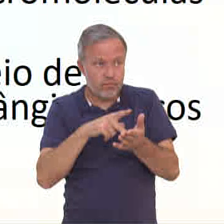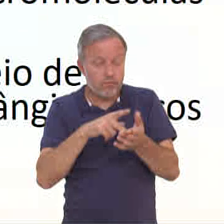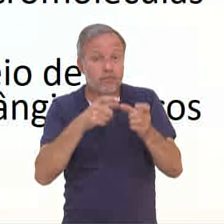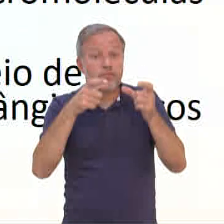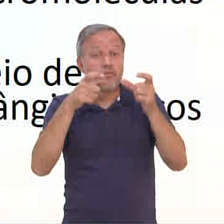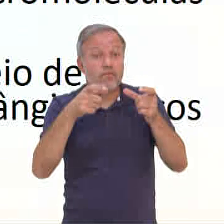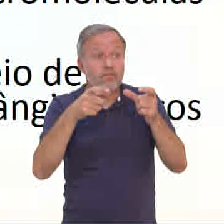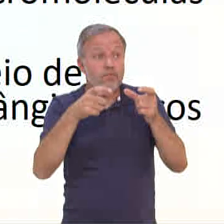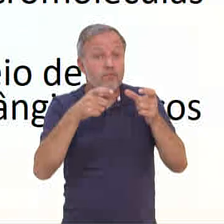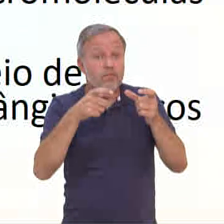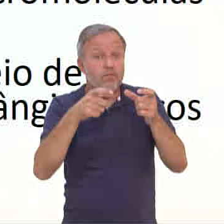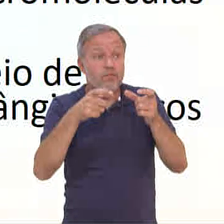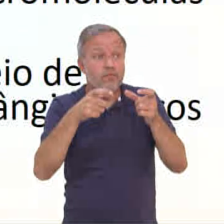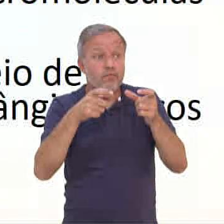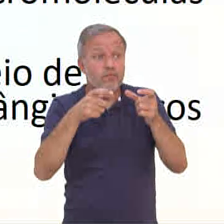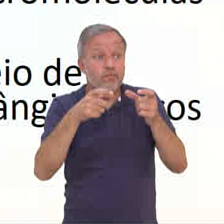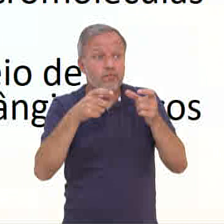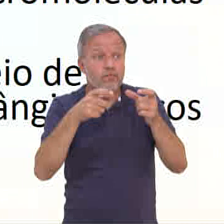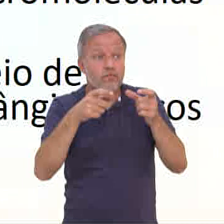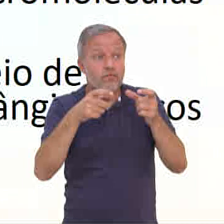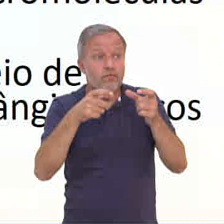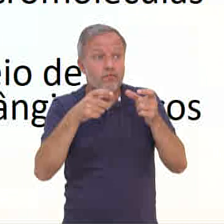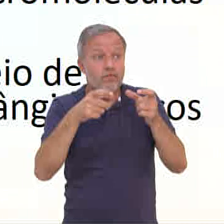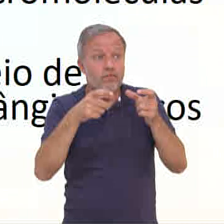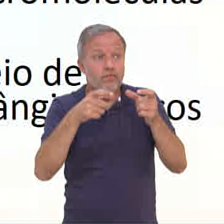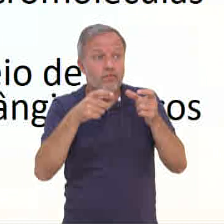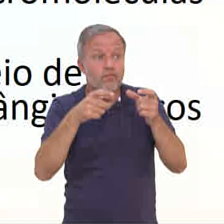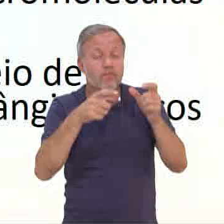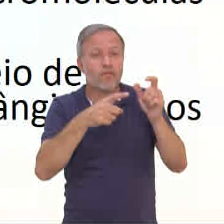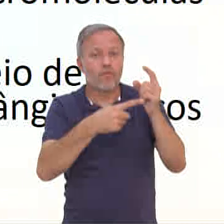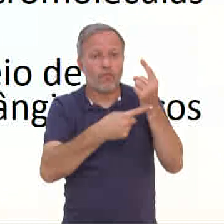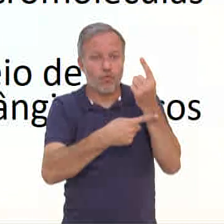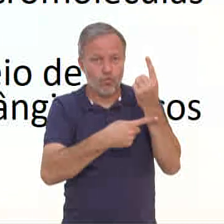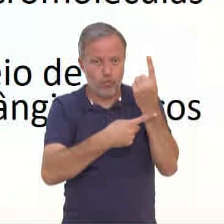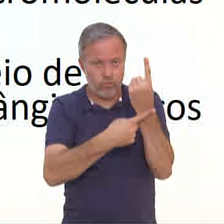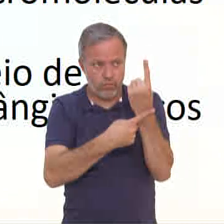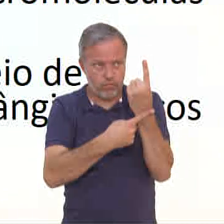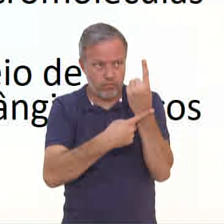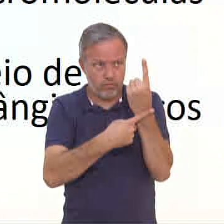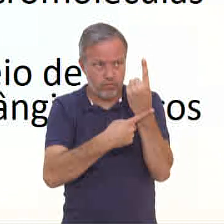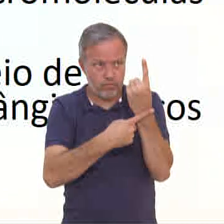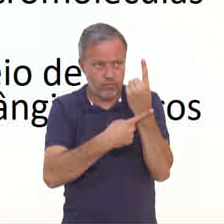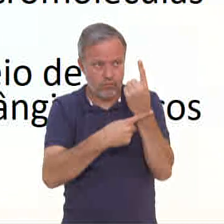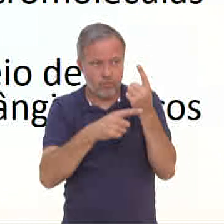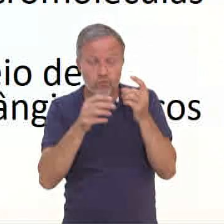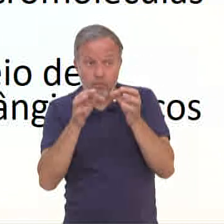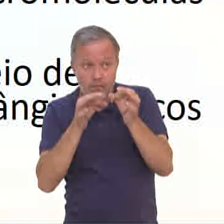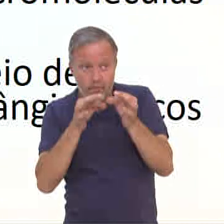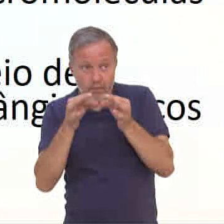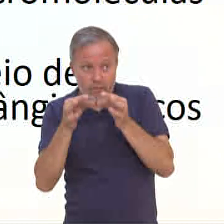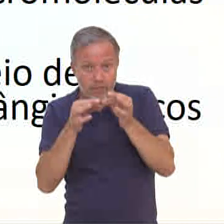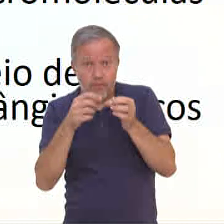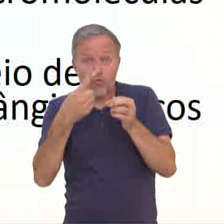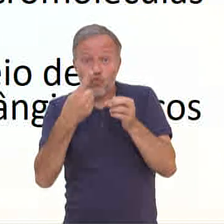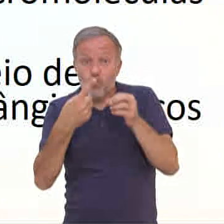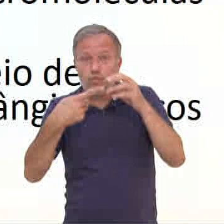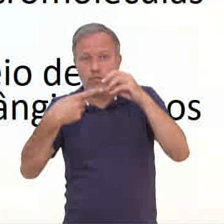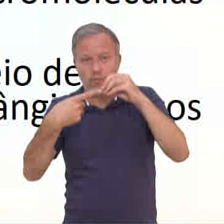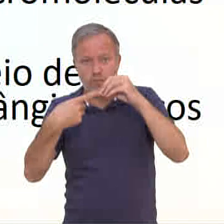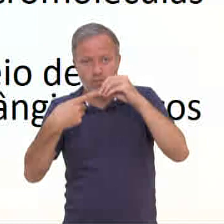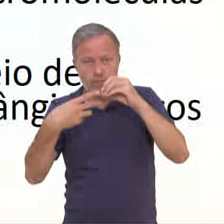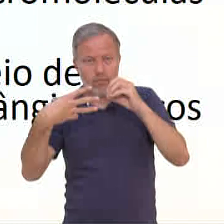Aqui. Uau! Primeira proposição. São organismos eucariontes, unicelulares ou